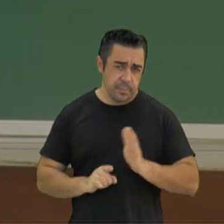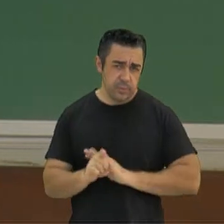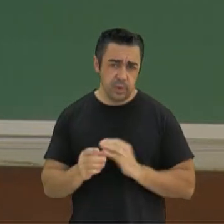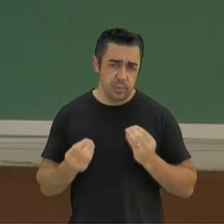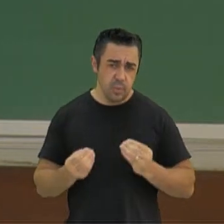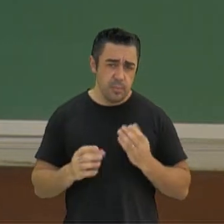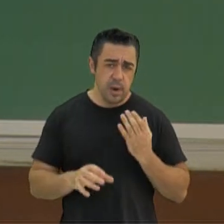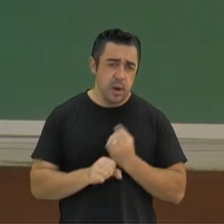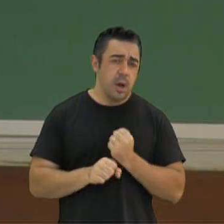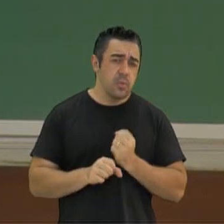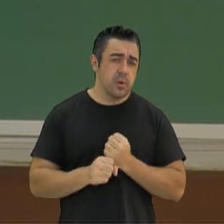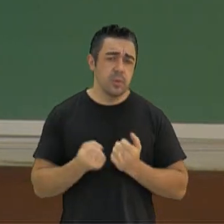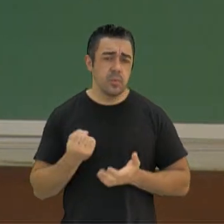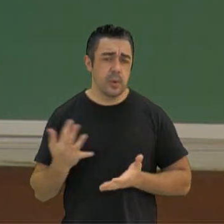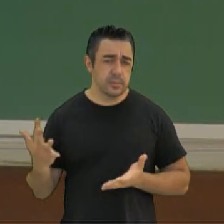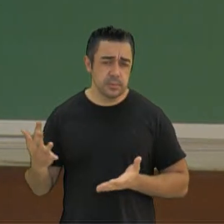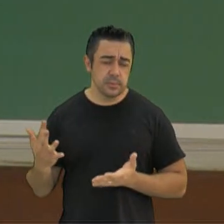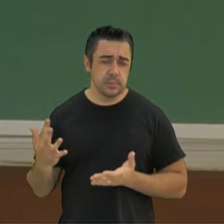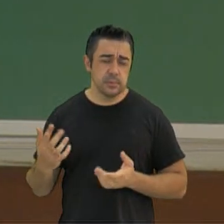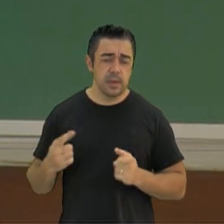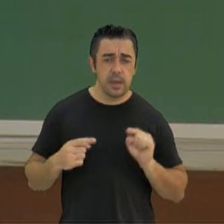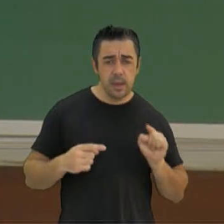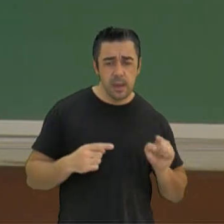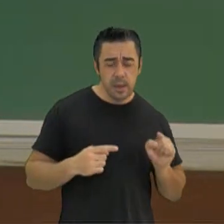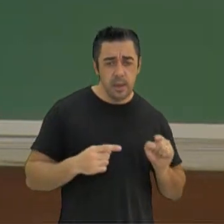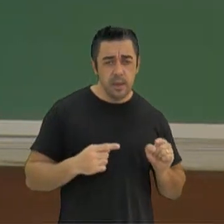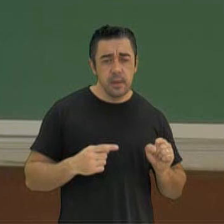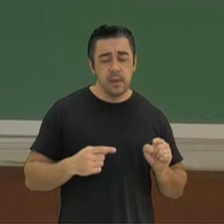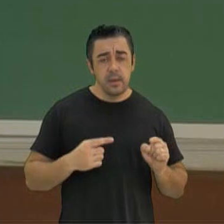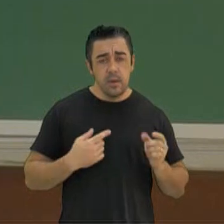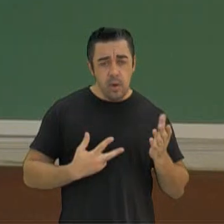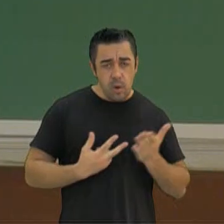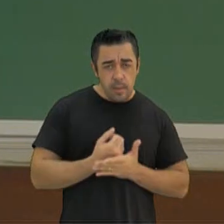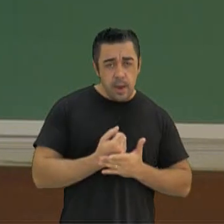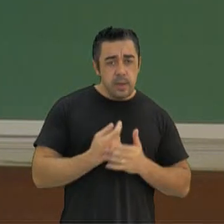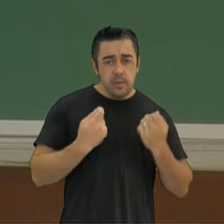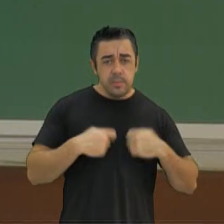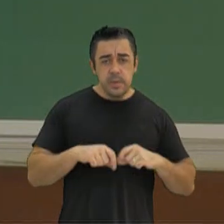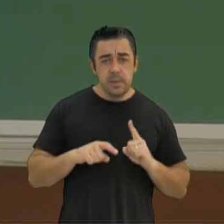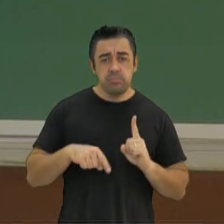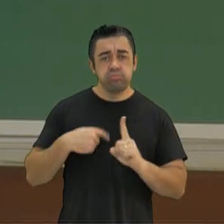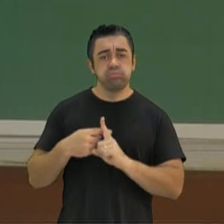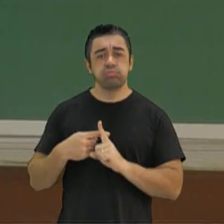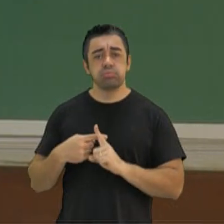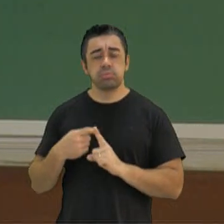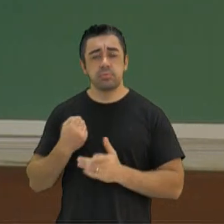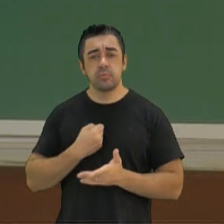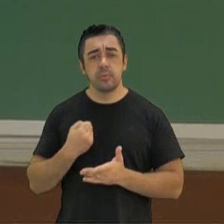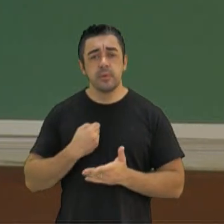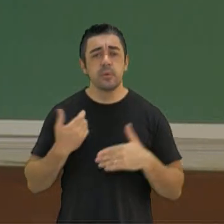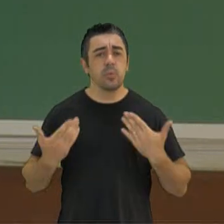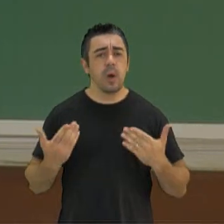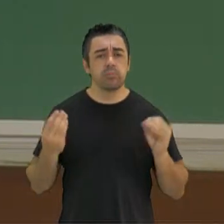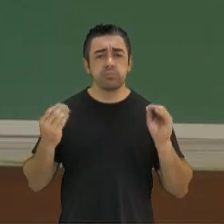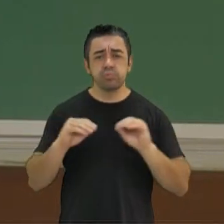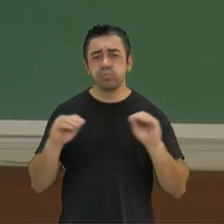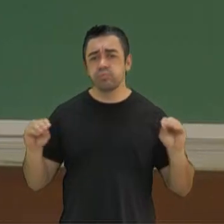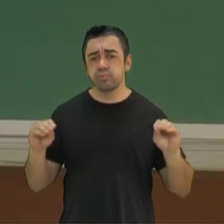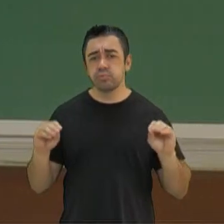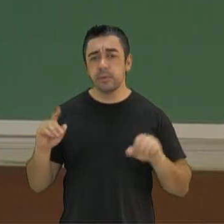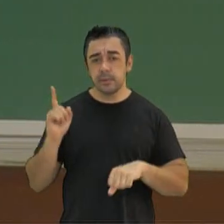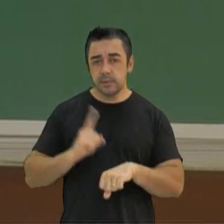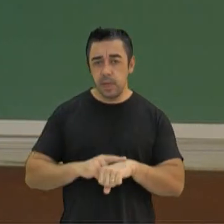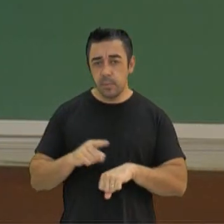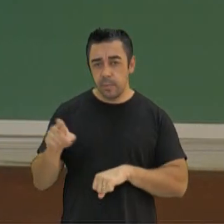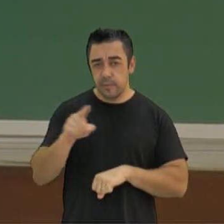ela calcula o valor da encomenda sem precisar colocar números, né? Qual que é a expressão que me dá esse valor? Vou deixar